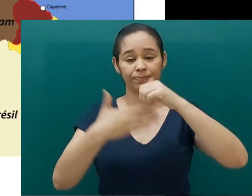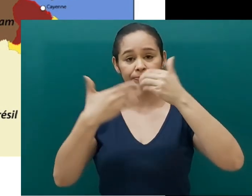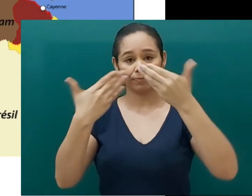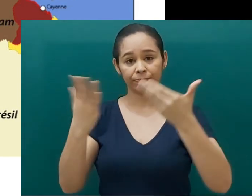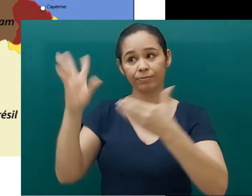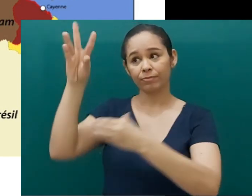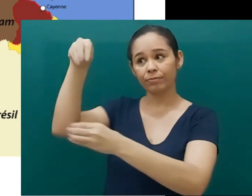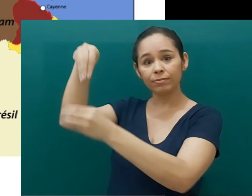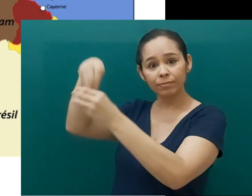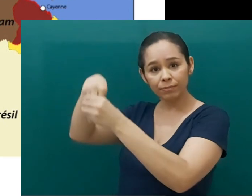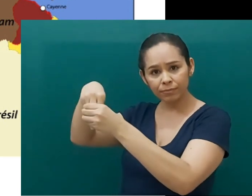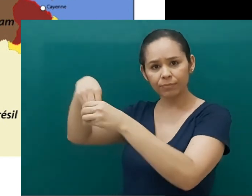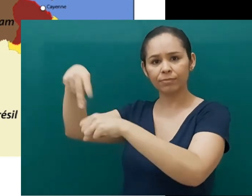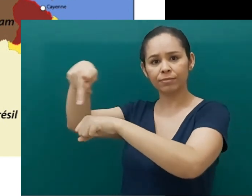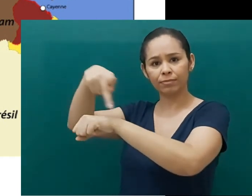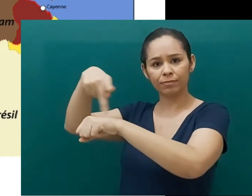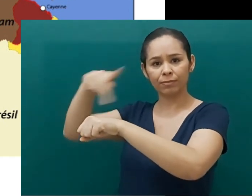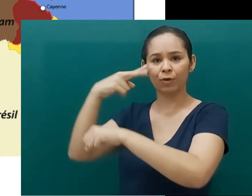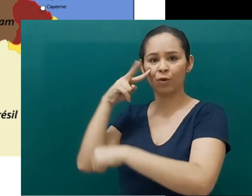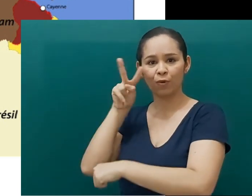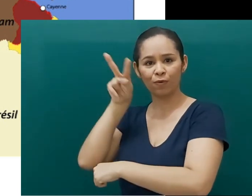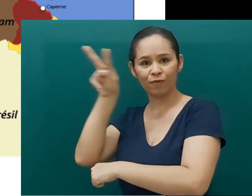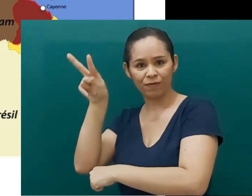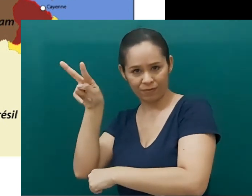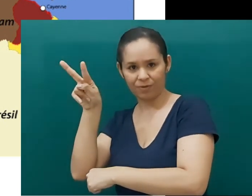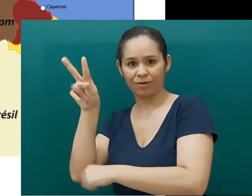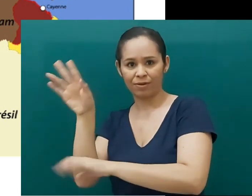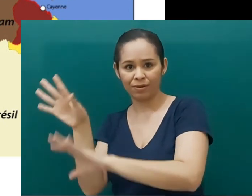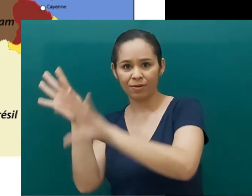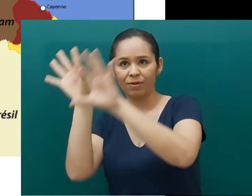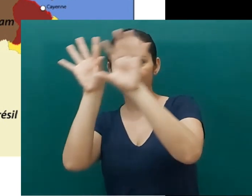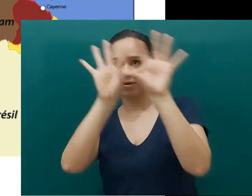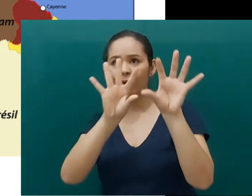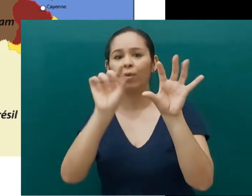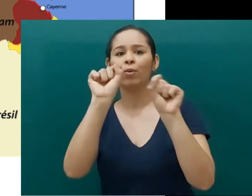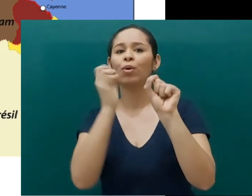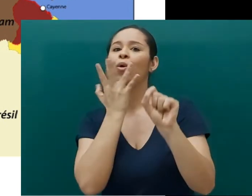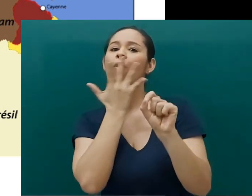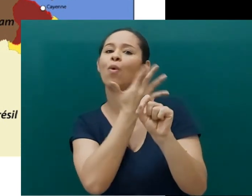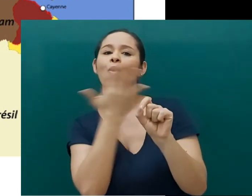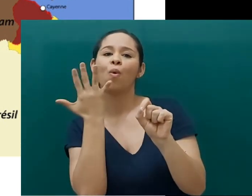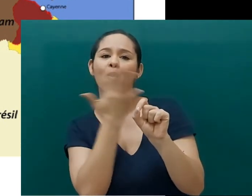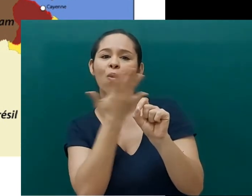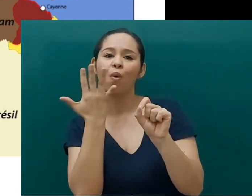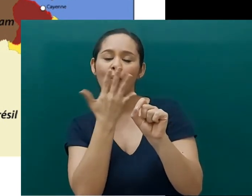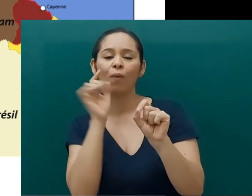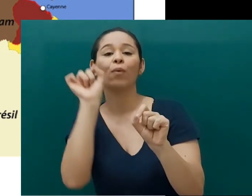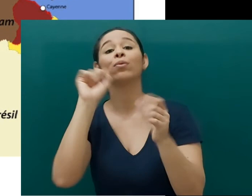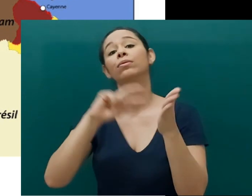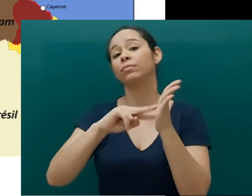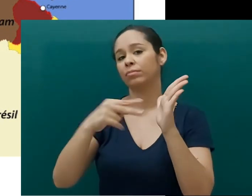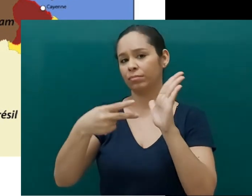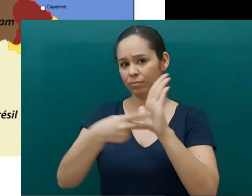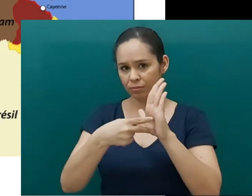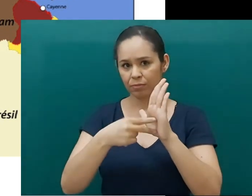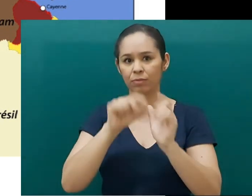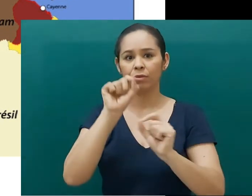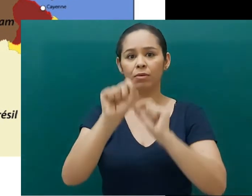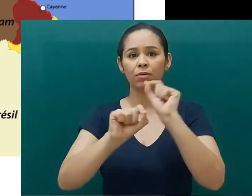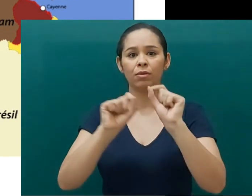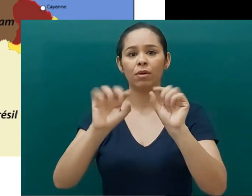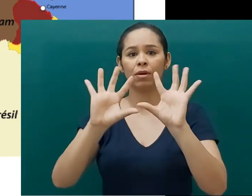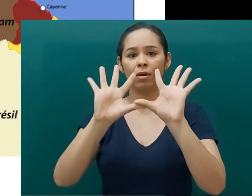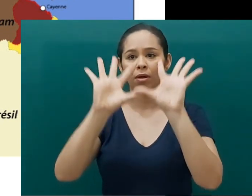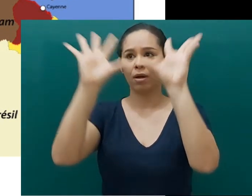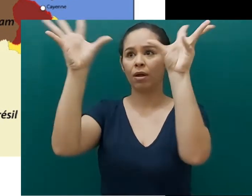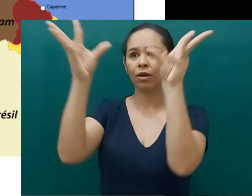E ali vocês podem ver no mapa à nossa direita uma região toda colorida. Aquilo ali é chamado de